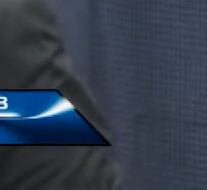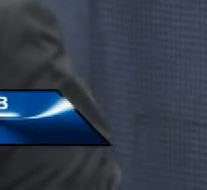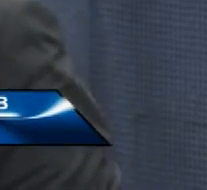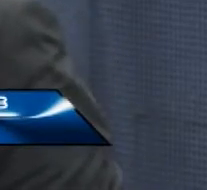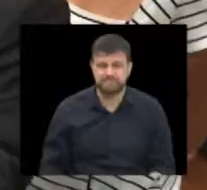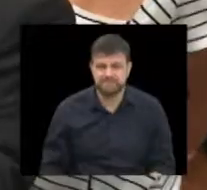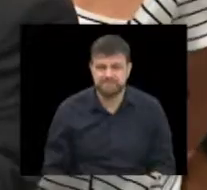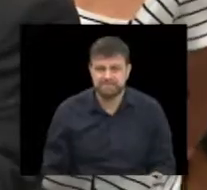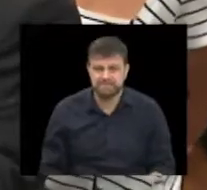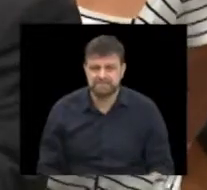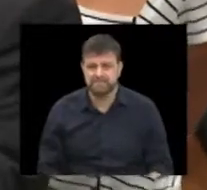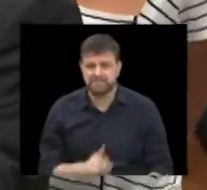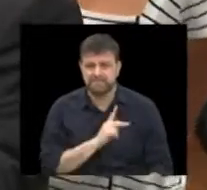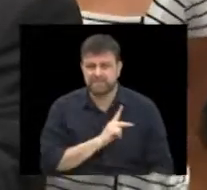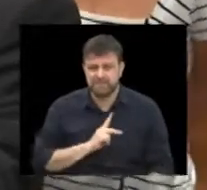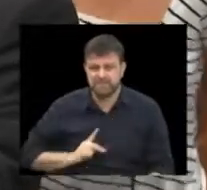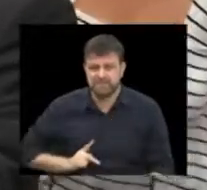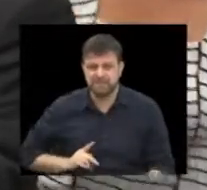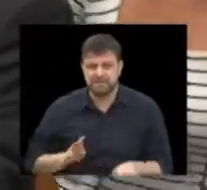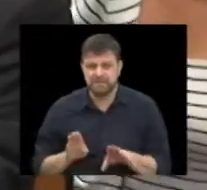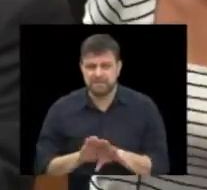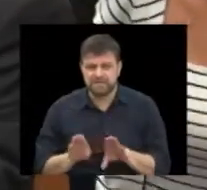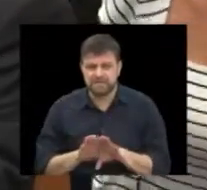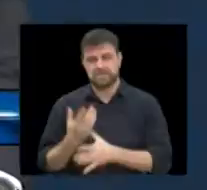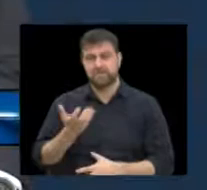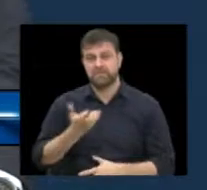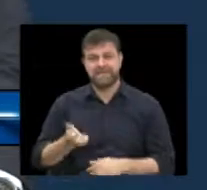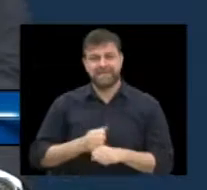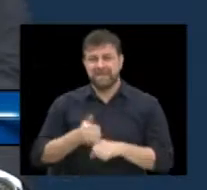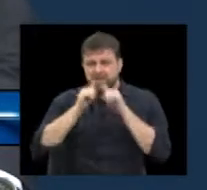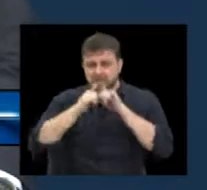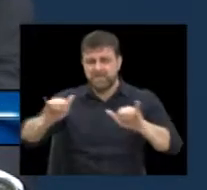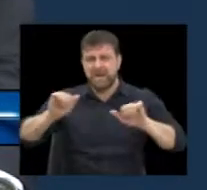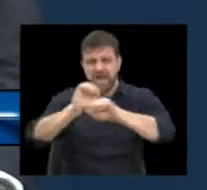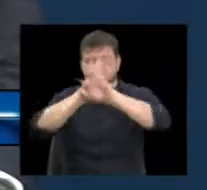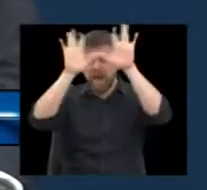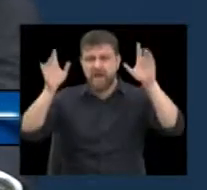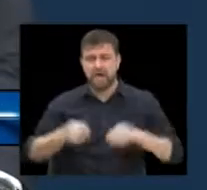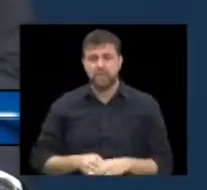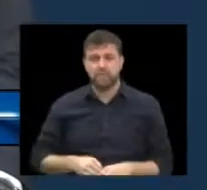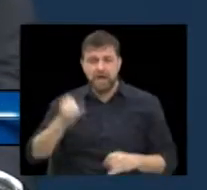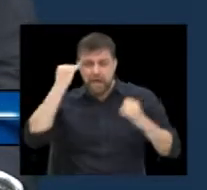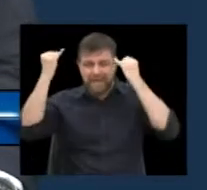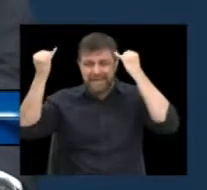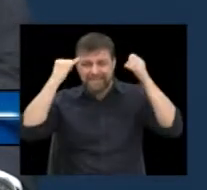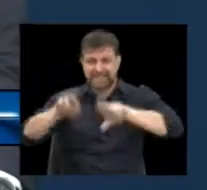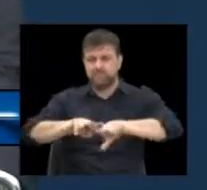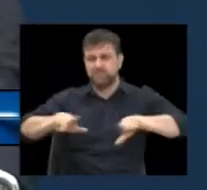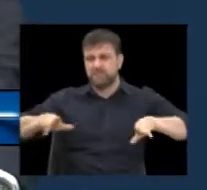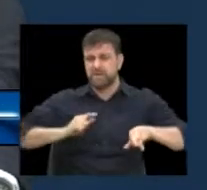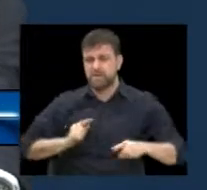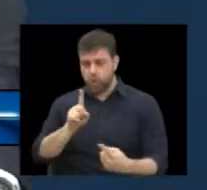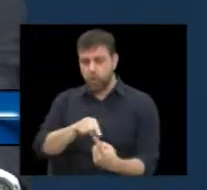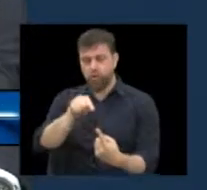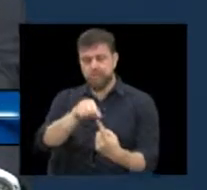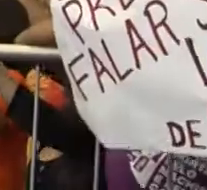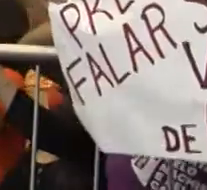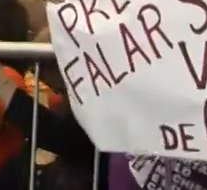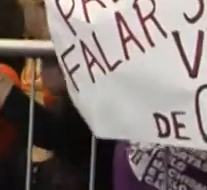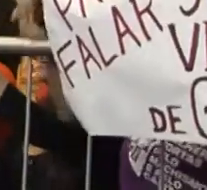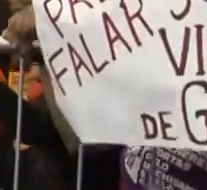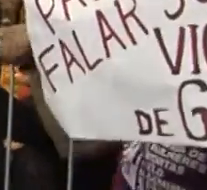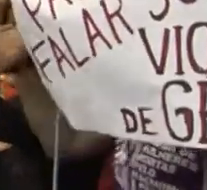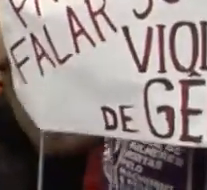à discussão. O pedido do requerimento para adiar a votação é para que o autor convoque debates para discutir a proposta.